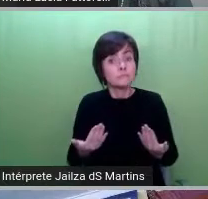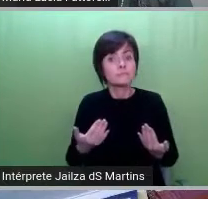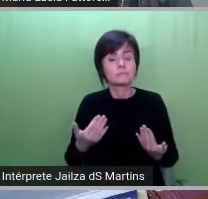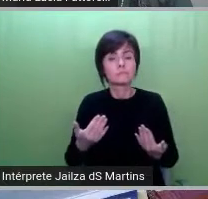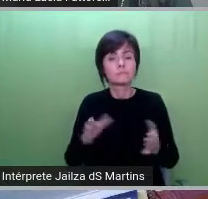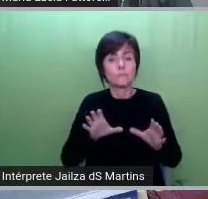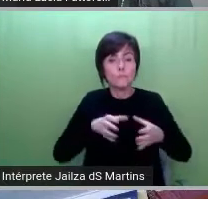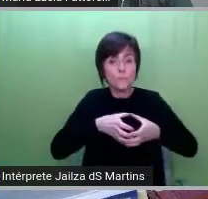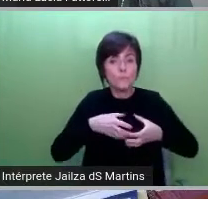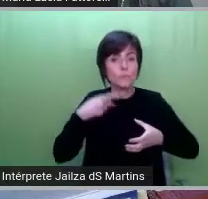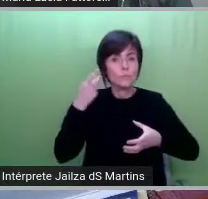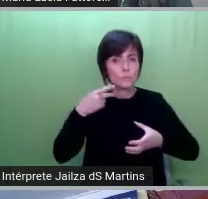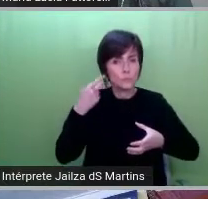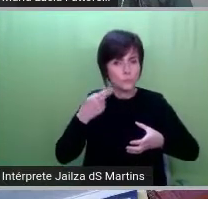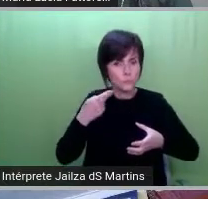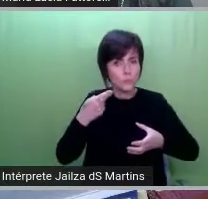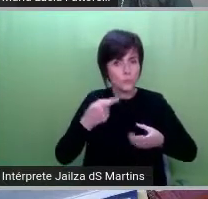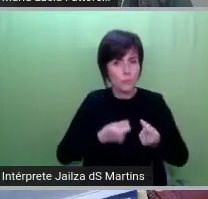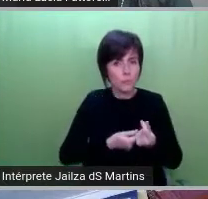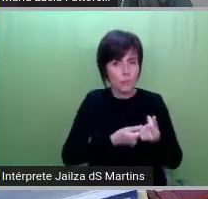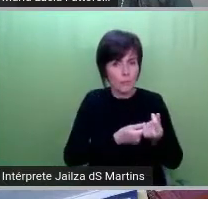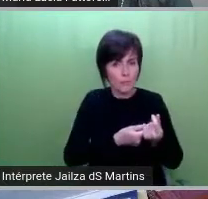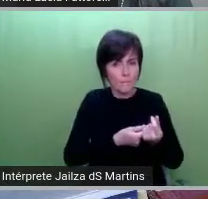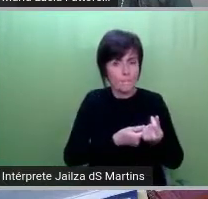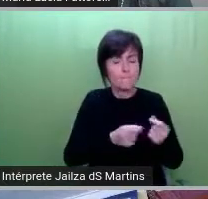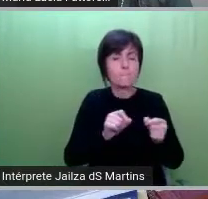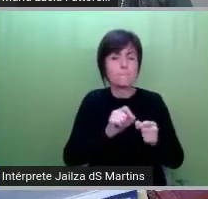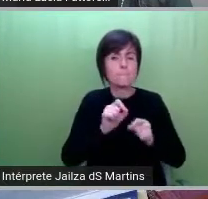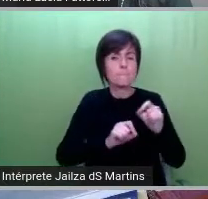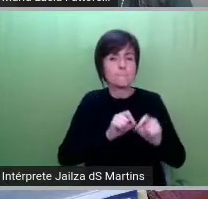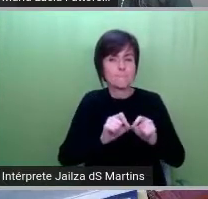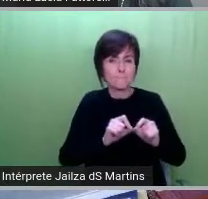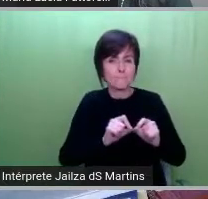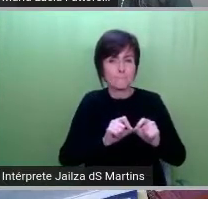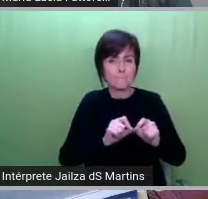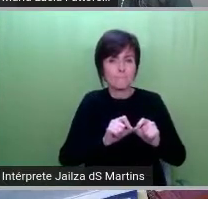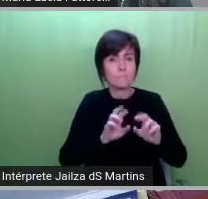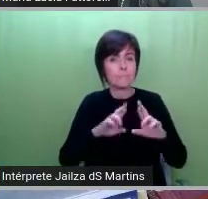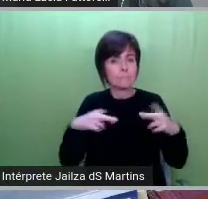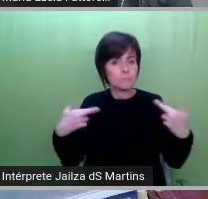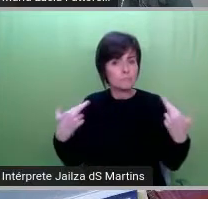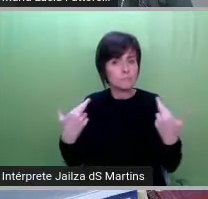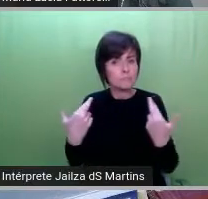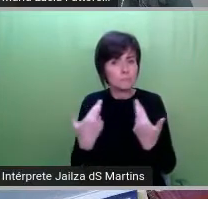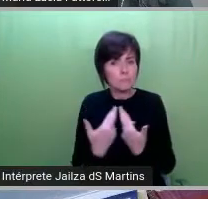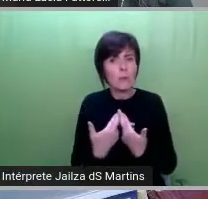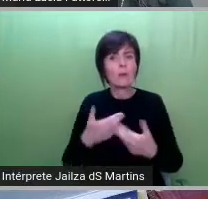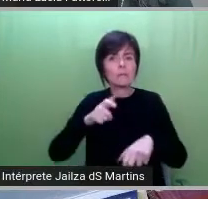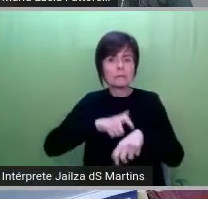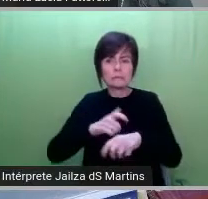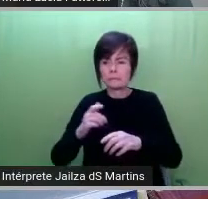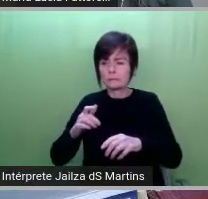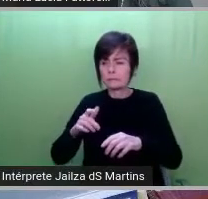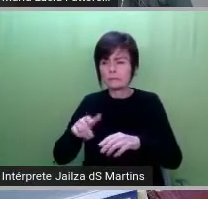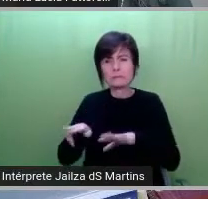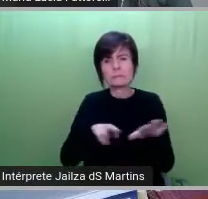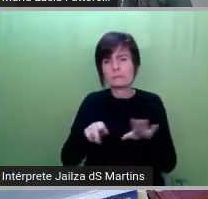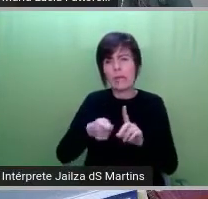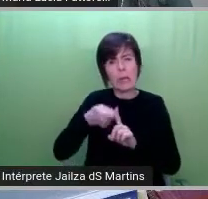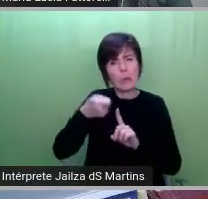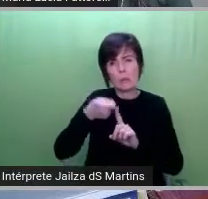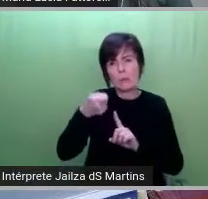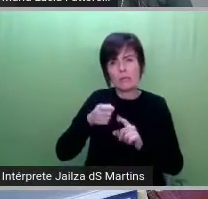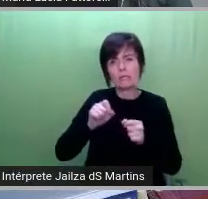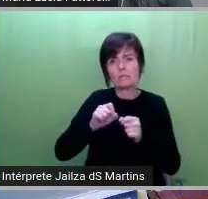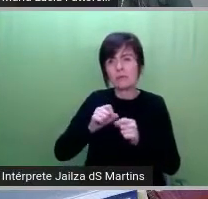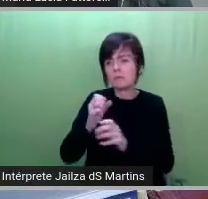Política Monetária realiza periodicamente reuniões e fixa essa taxa básica.